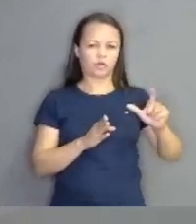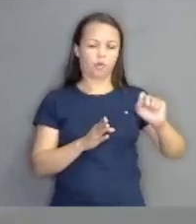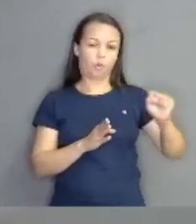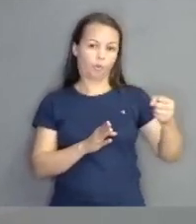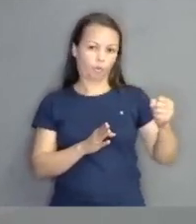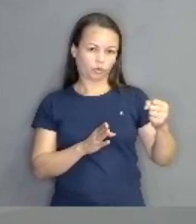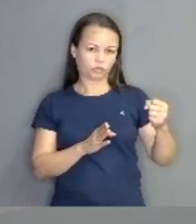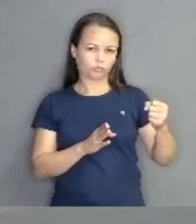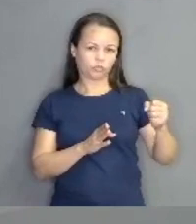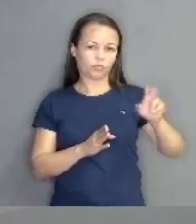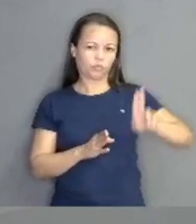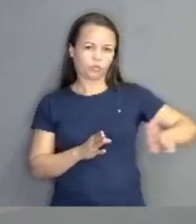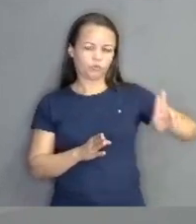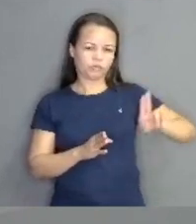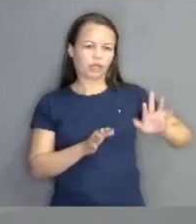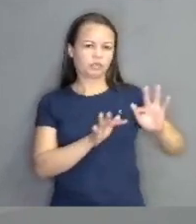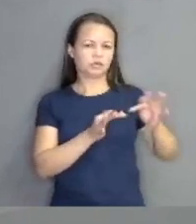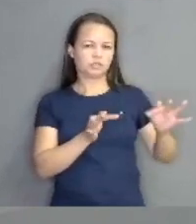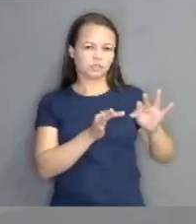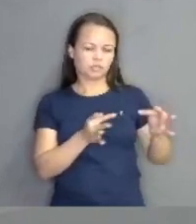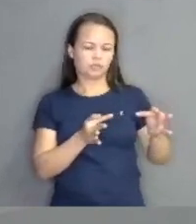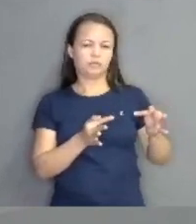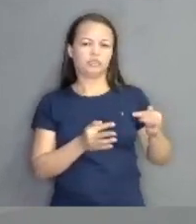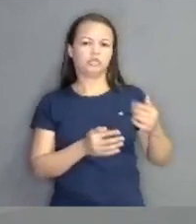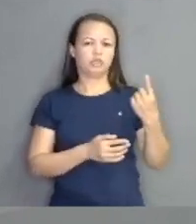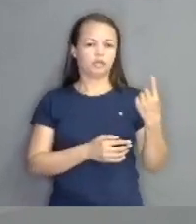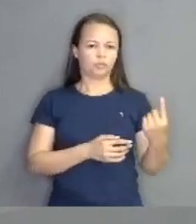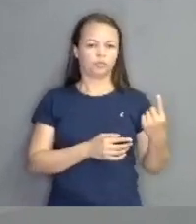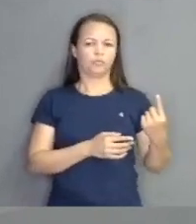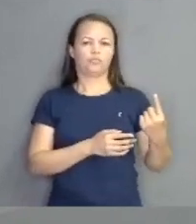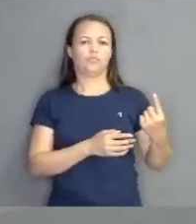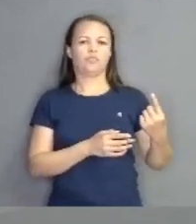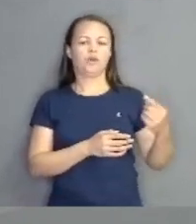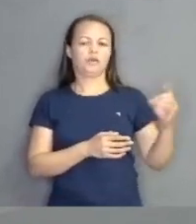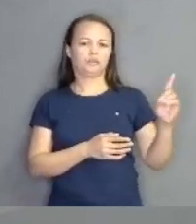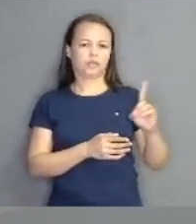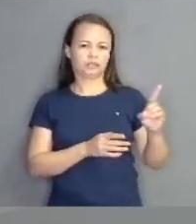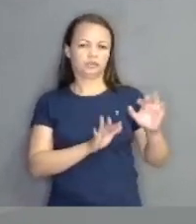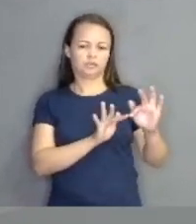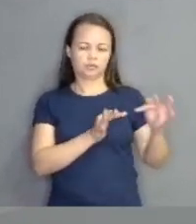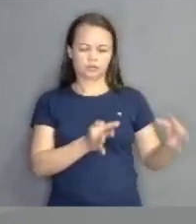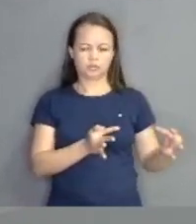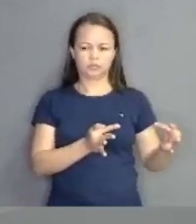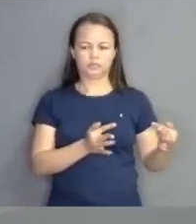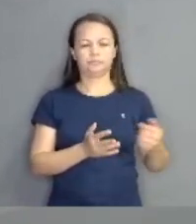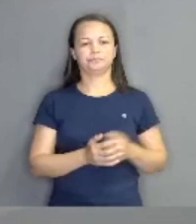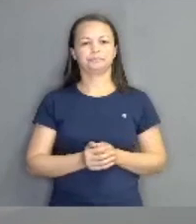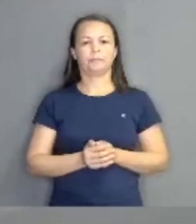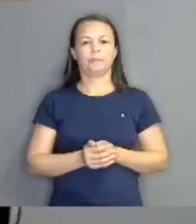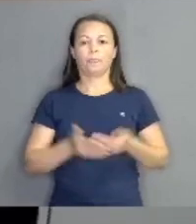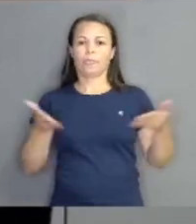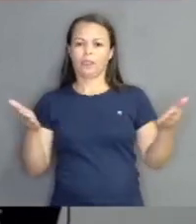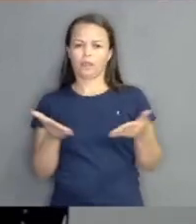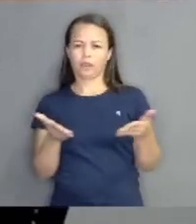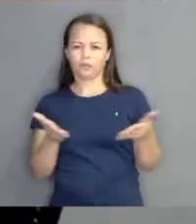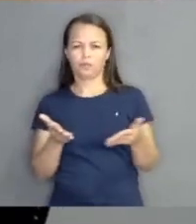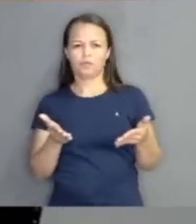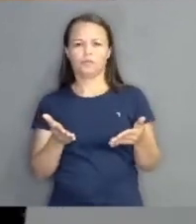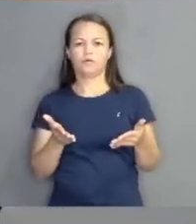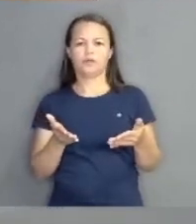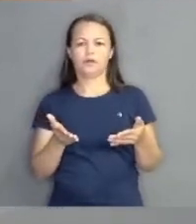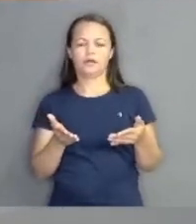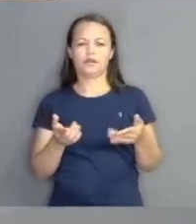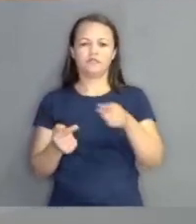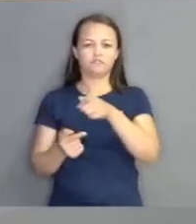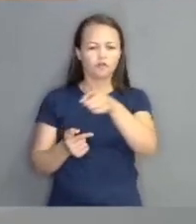8 unidades simples e 1 dezena simples. Agora é a vez de